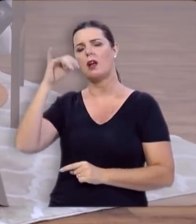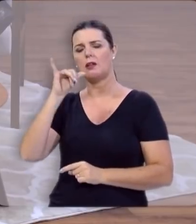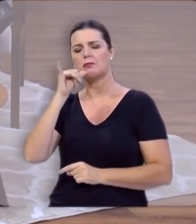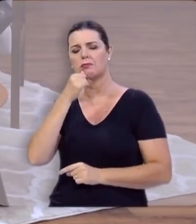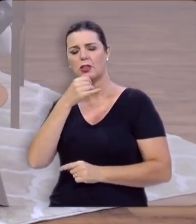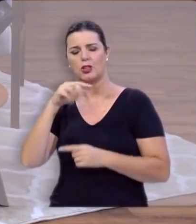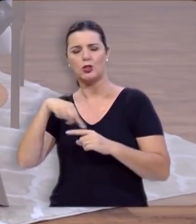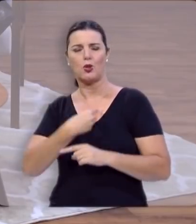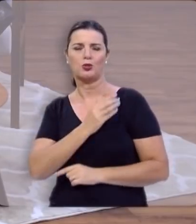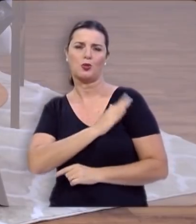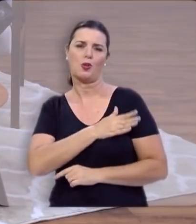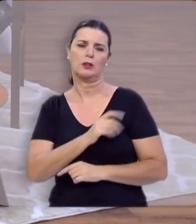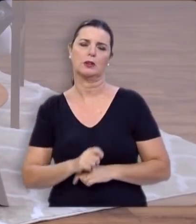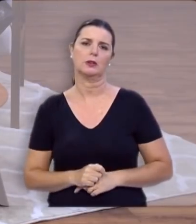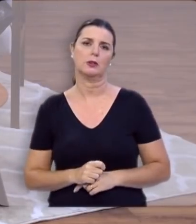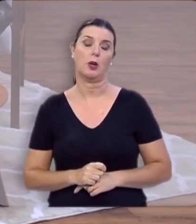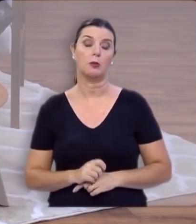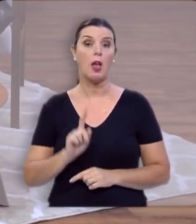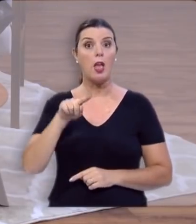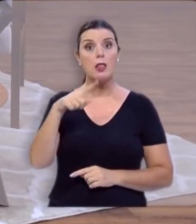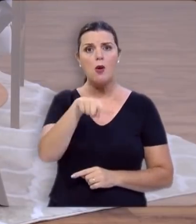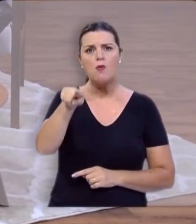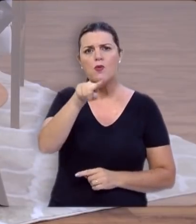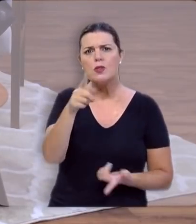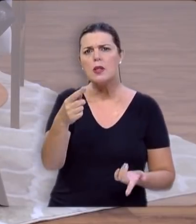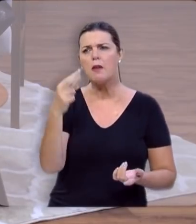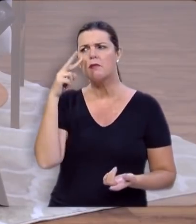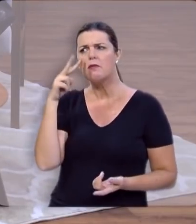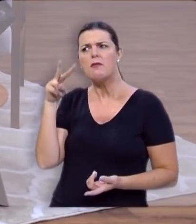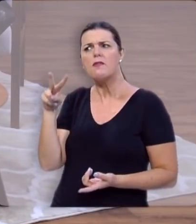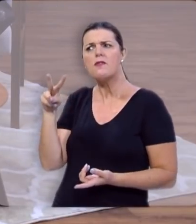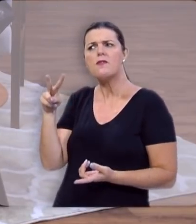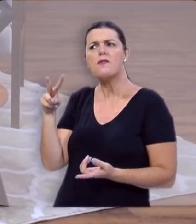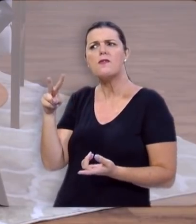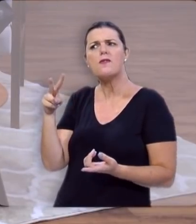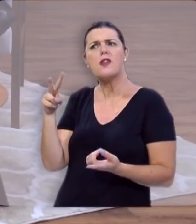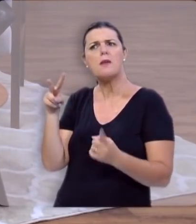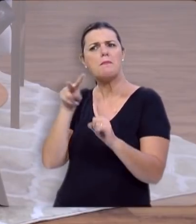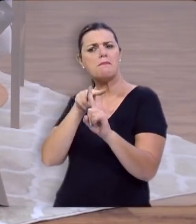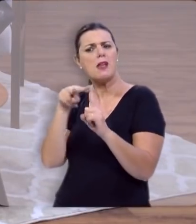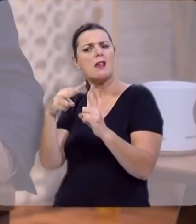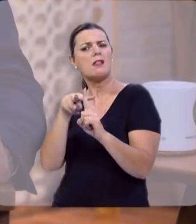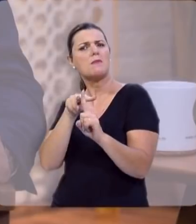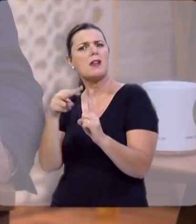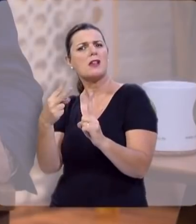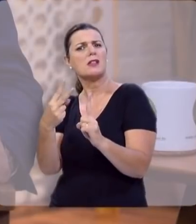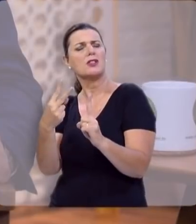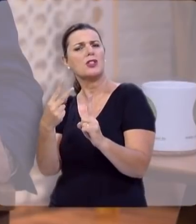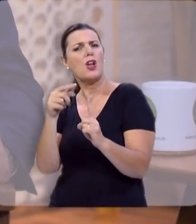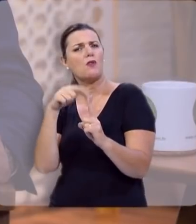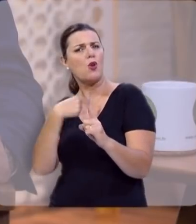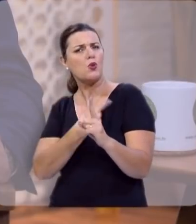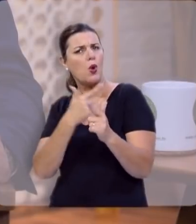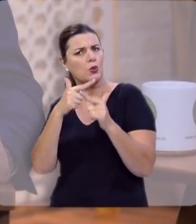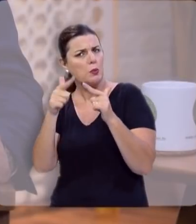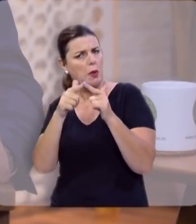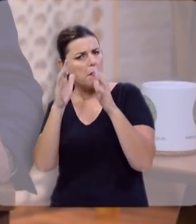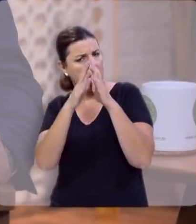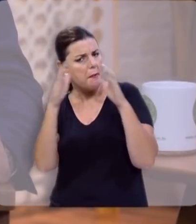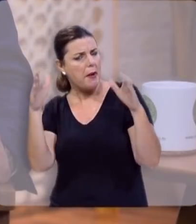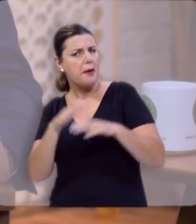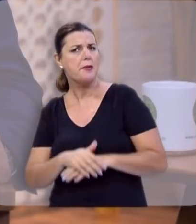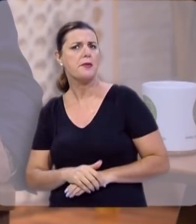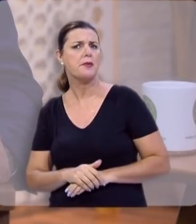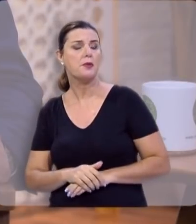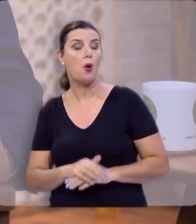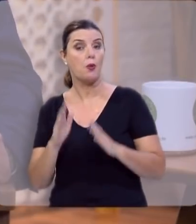nosso coração. Então, se você for olhar nessa perspectiva, os nossos problemas aumentaram. O grande problema do ser humano